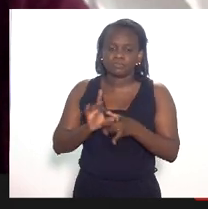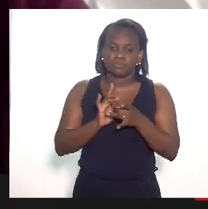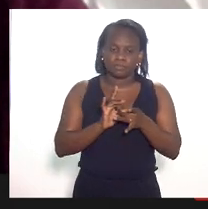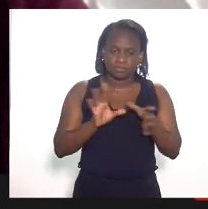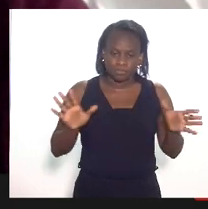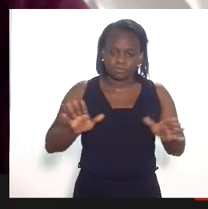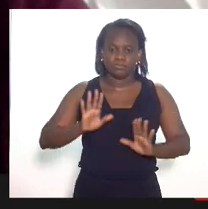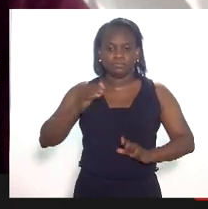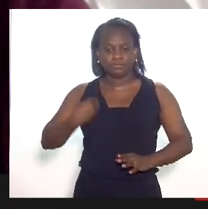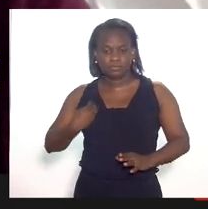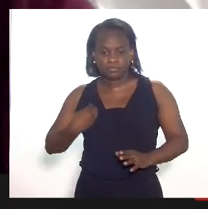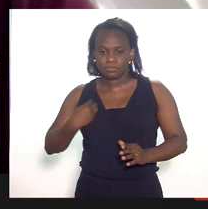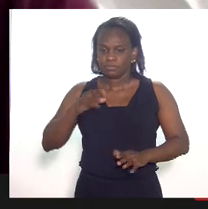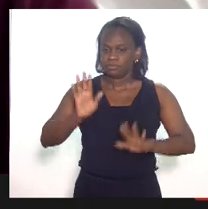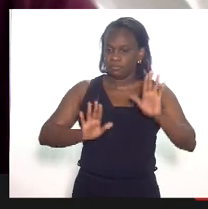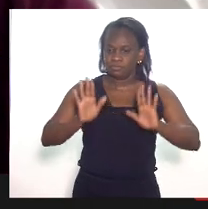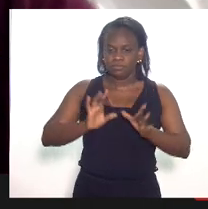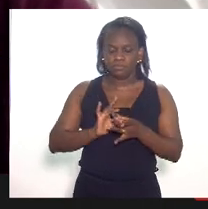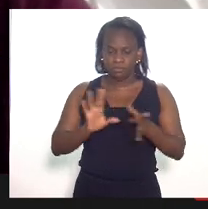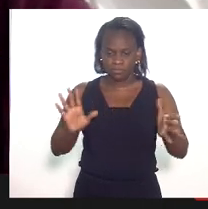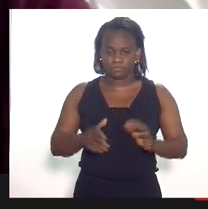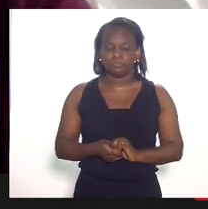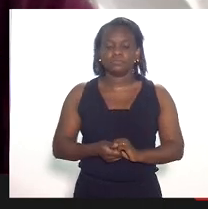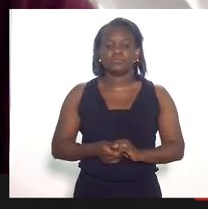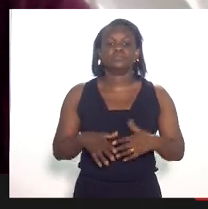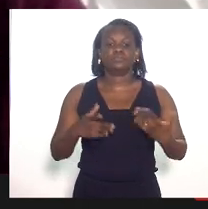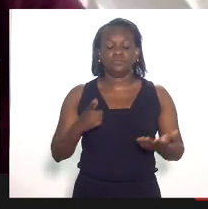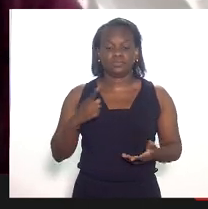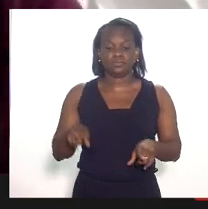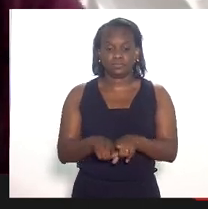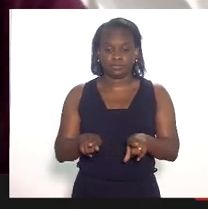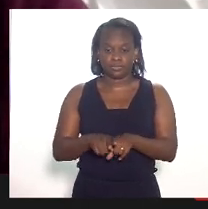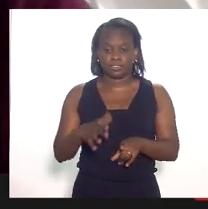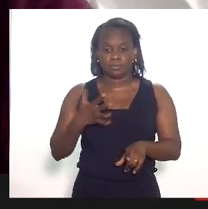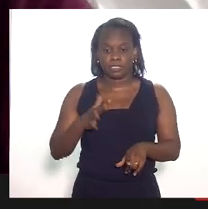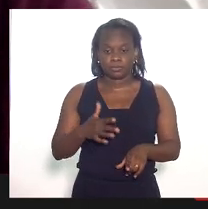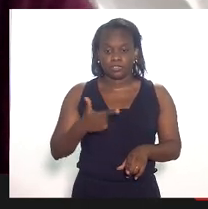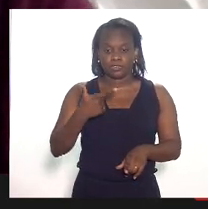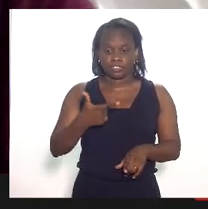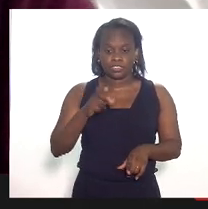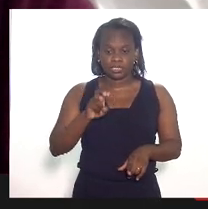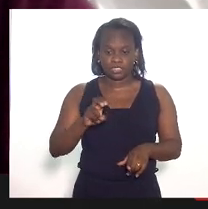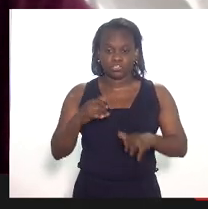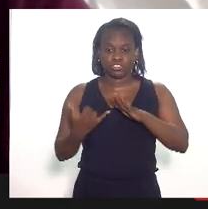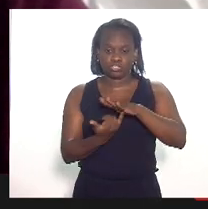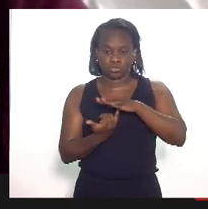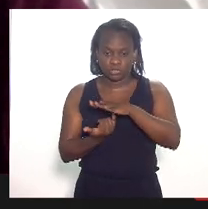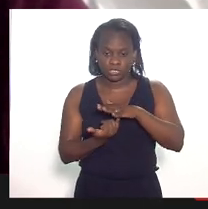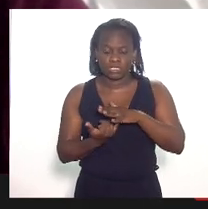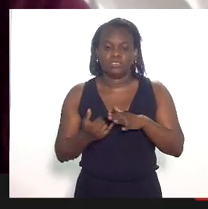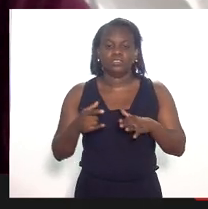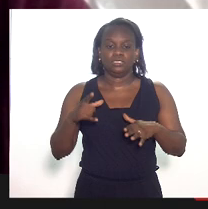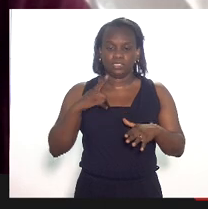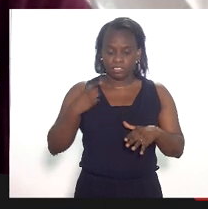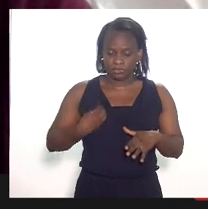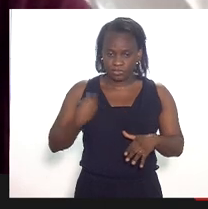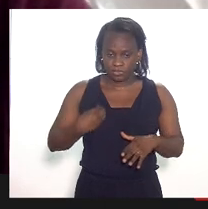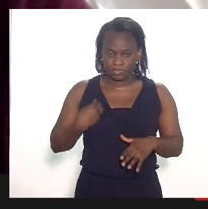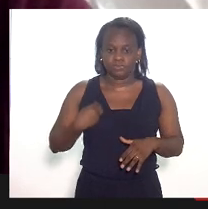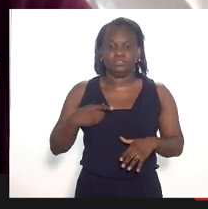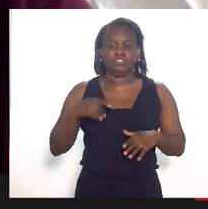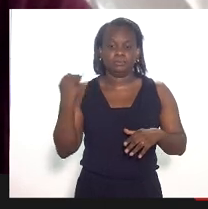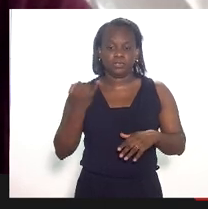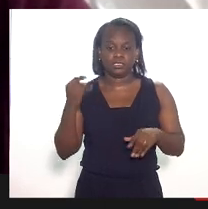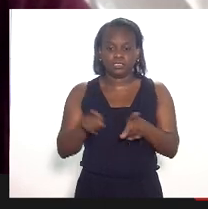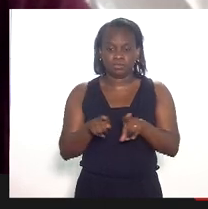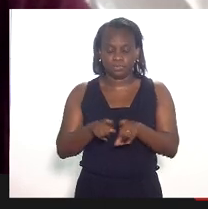a participação de todas e todos. Temos aqui cerca de 25 instituições que estarão presentes e é